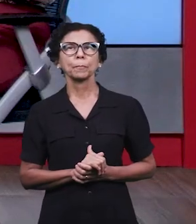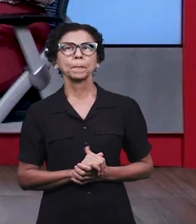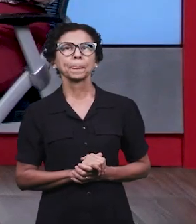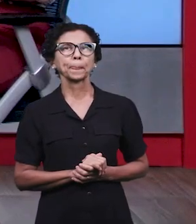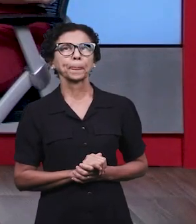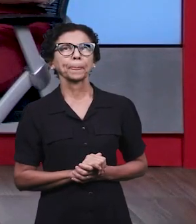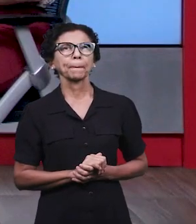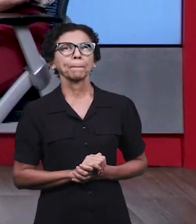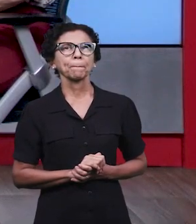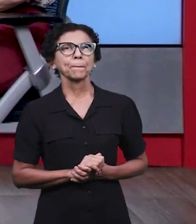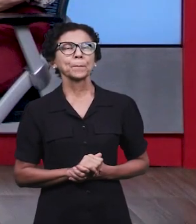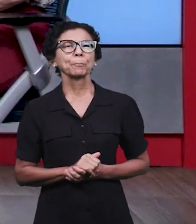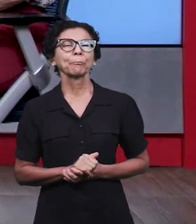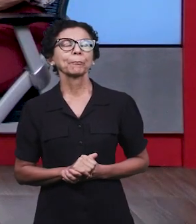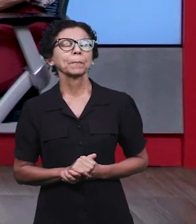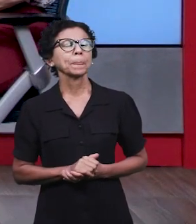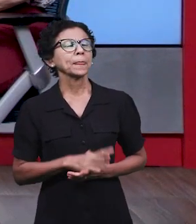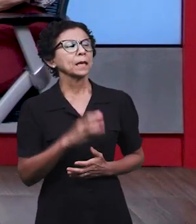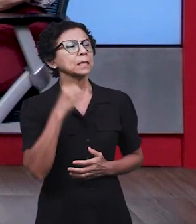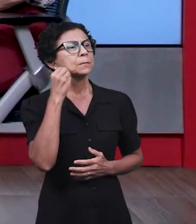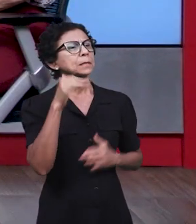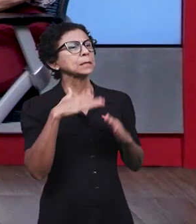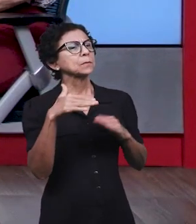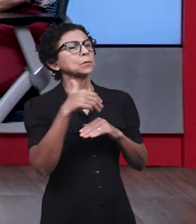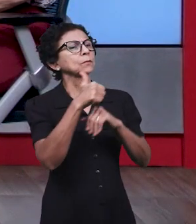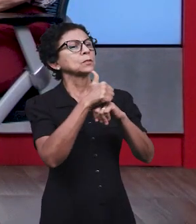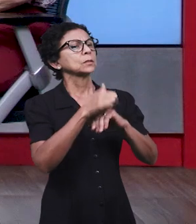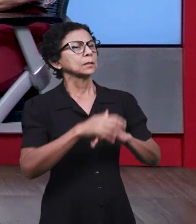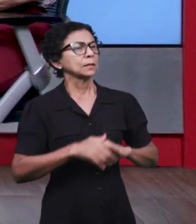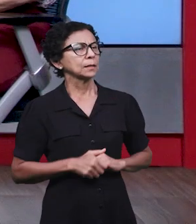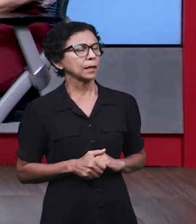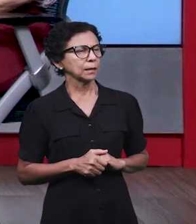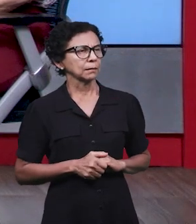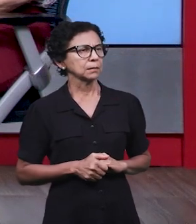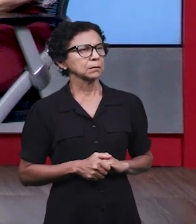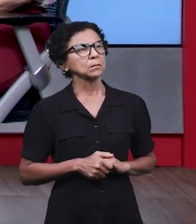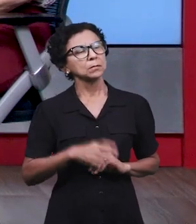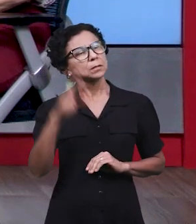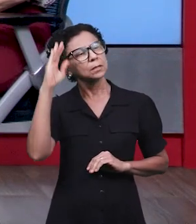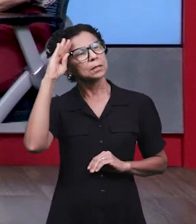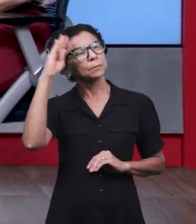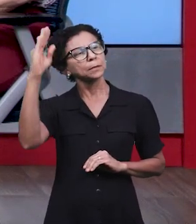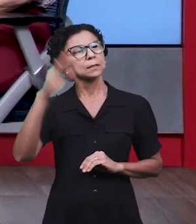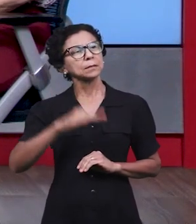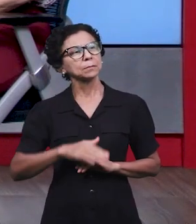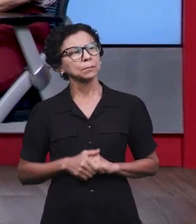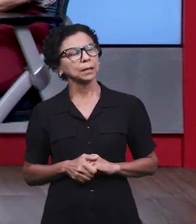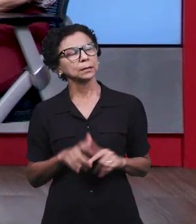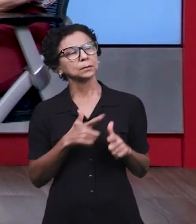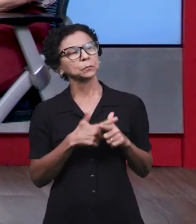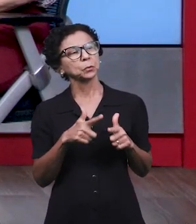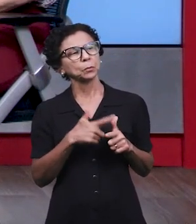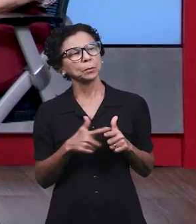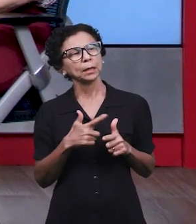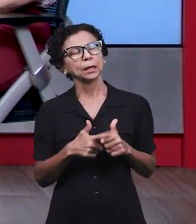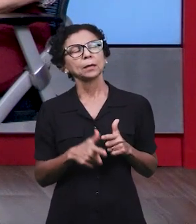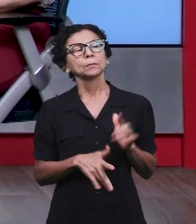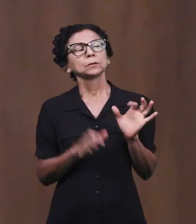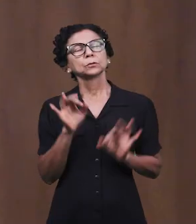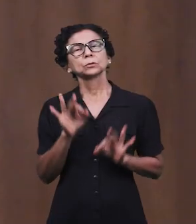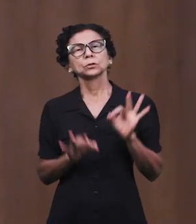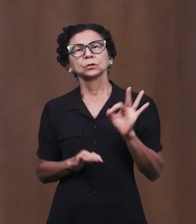são as principais questões jurídicas que as pessoas com deficiência enfrentam no ambiente de